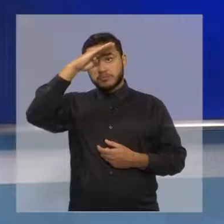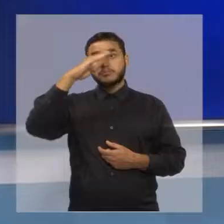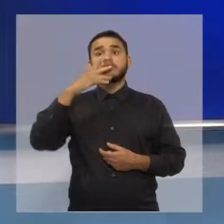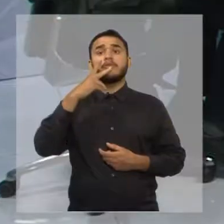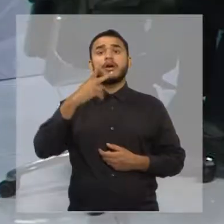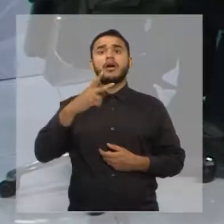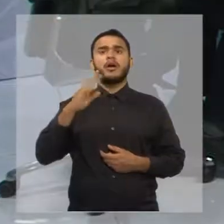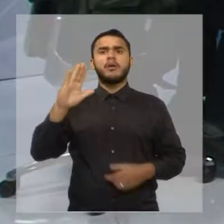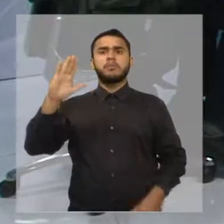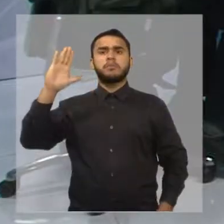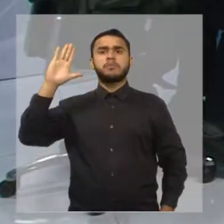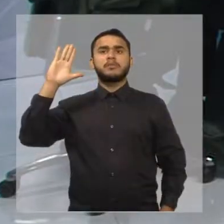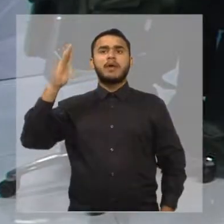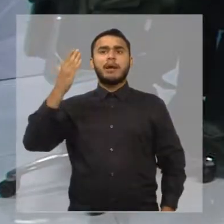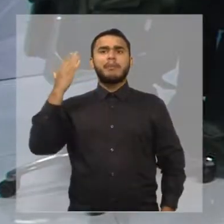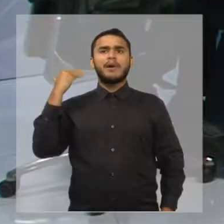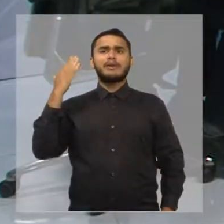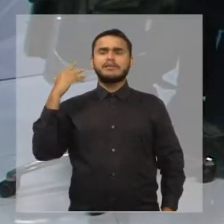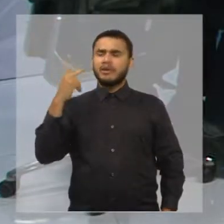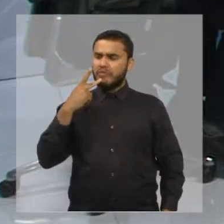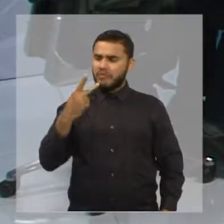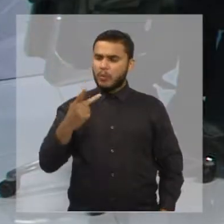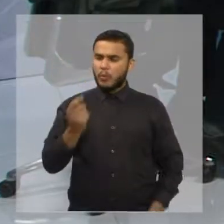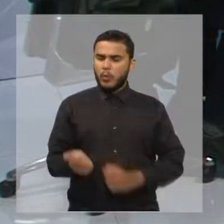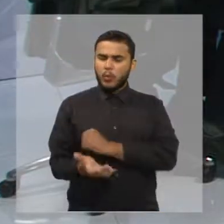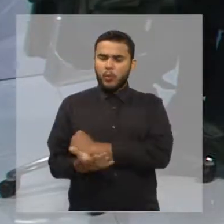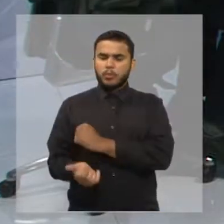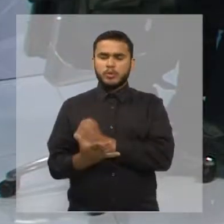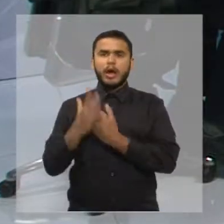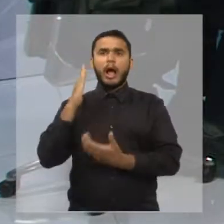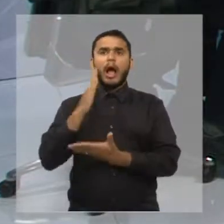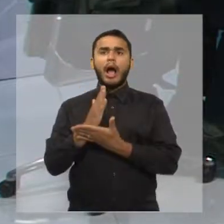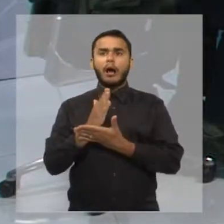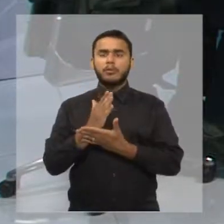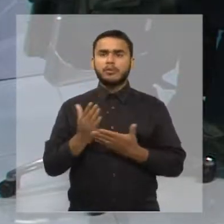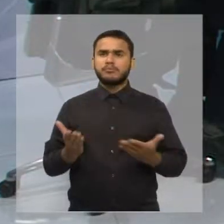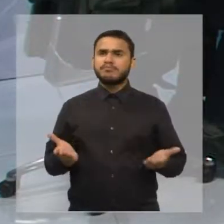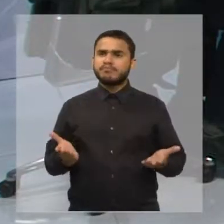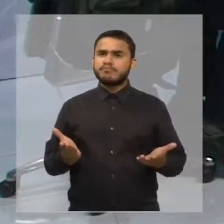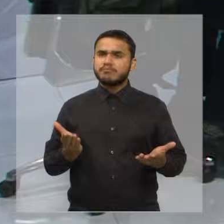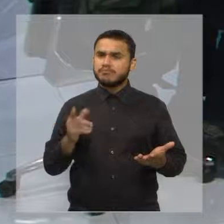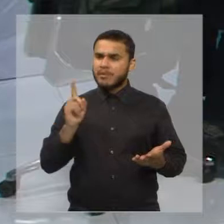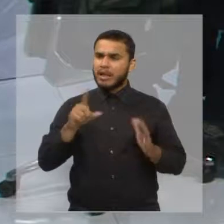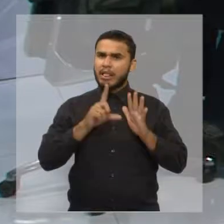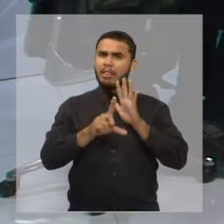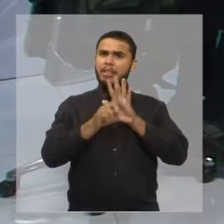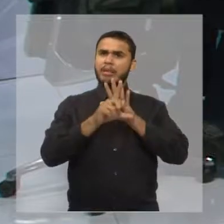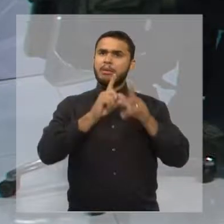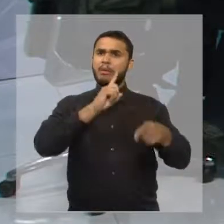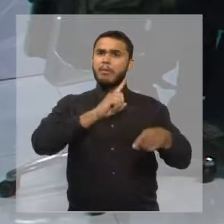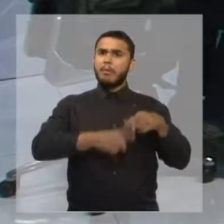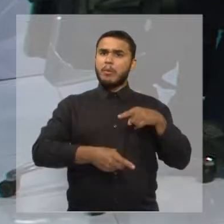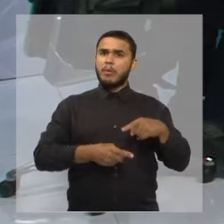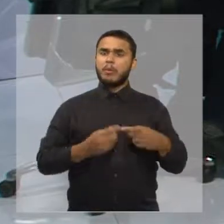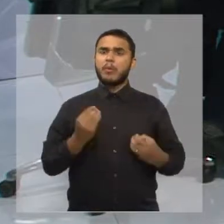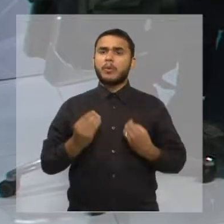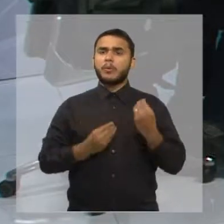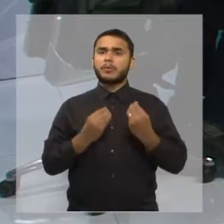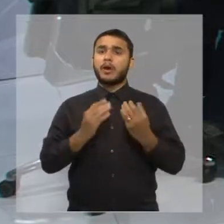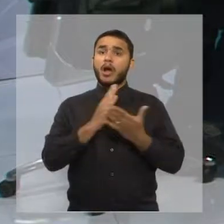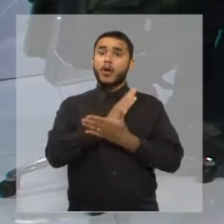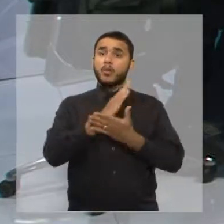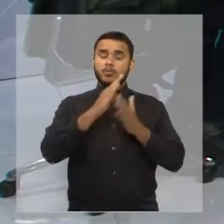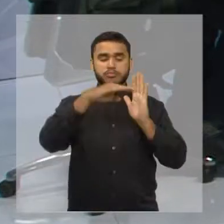se mostrar rompendo com o seu discurso, vetando, portanto, alguns dos dispositivos que estão